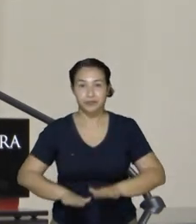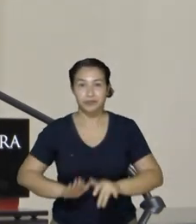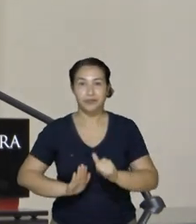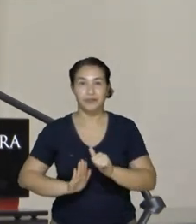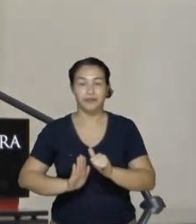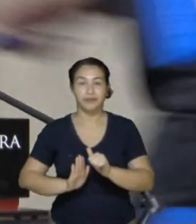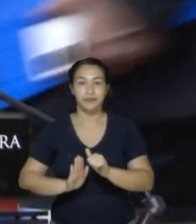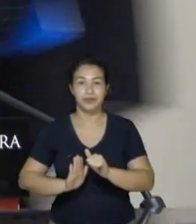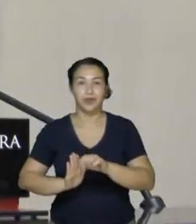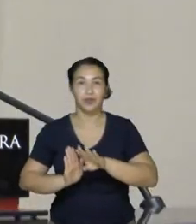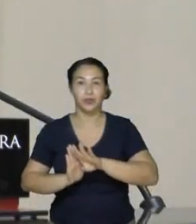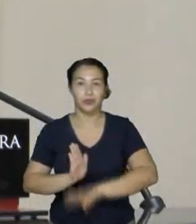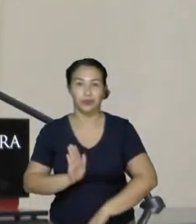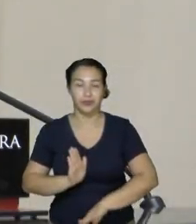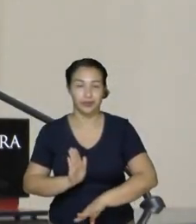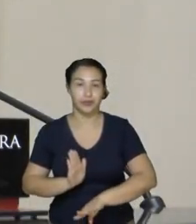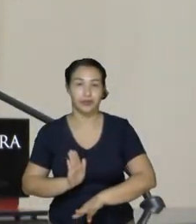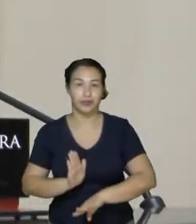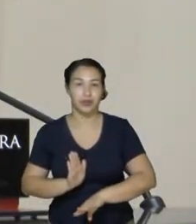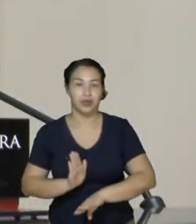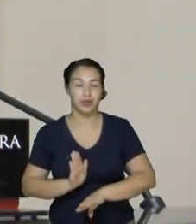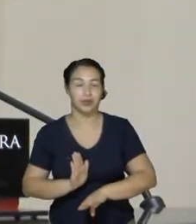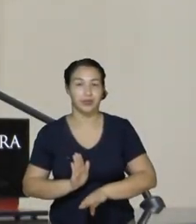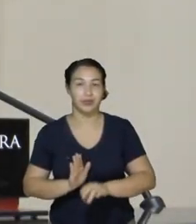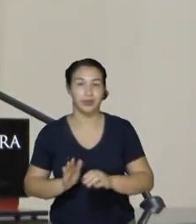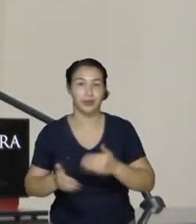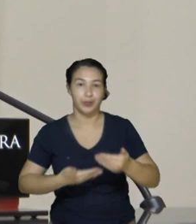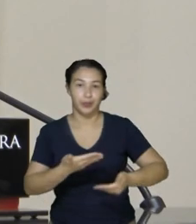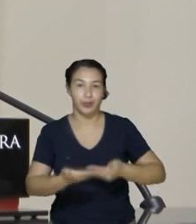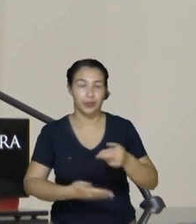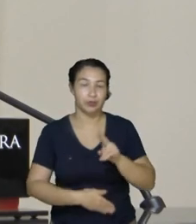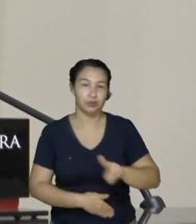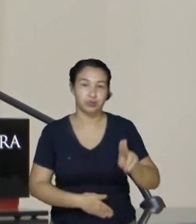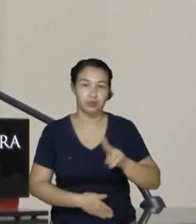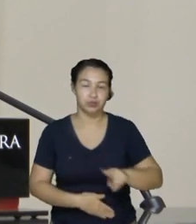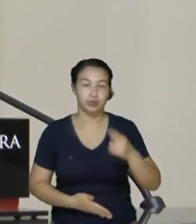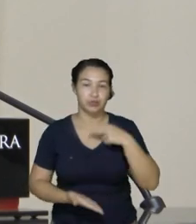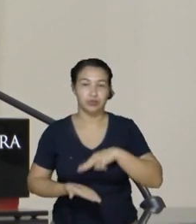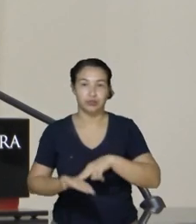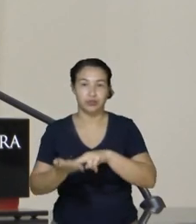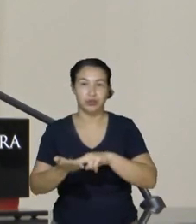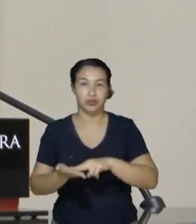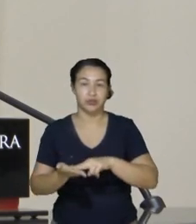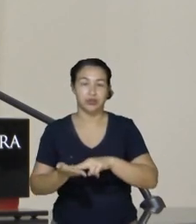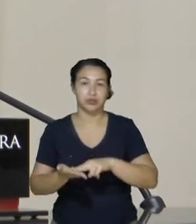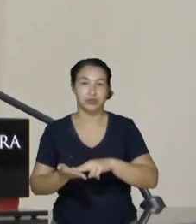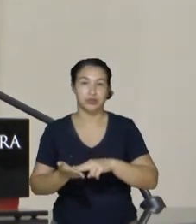turno único pelo processo nominal encaminhado pela mensagem de veto